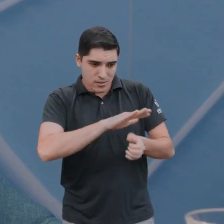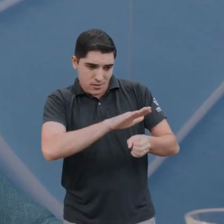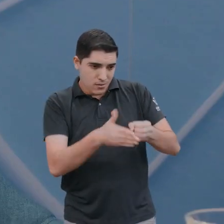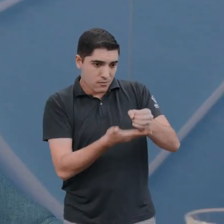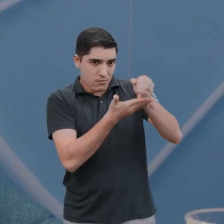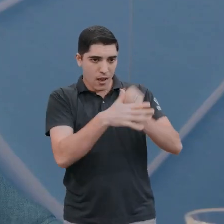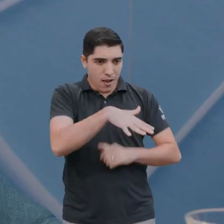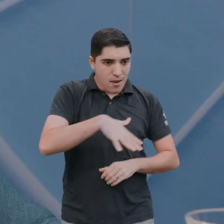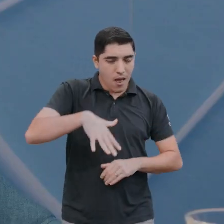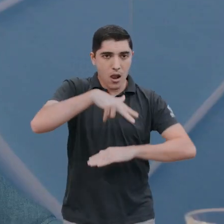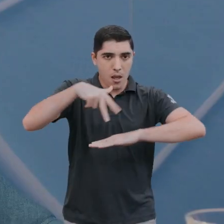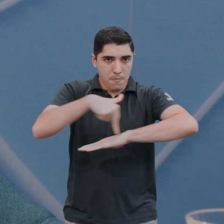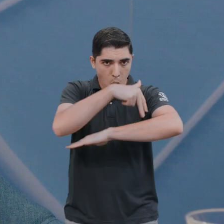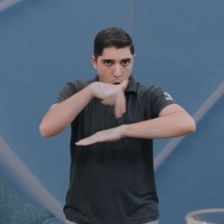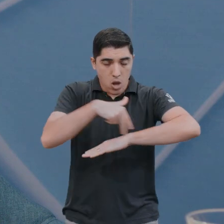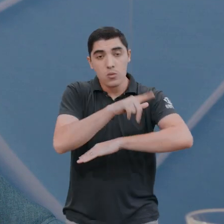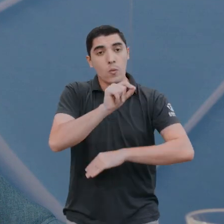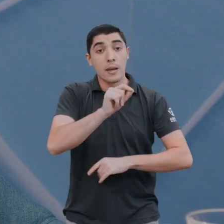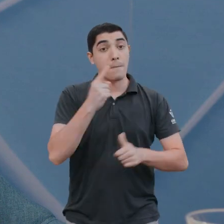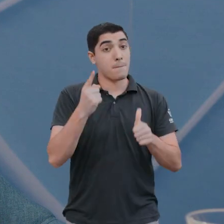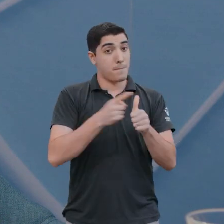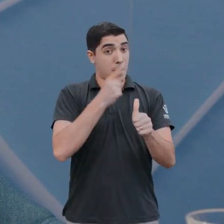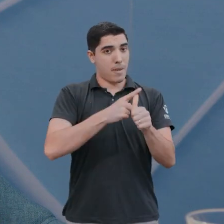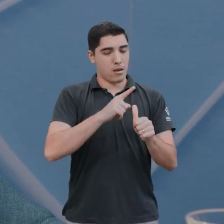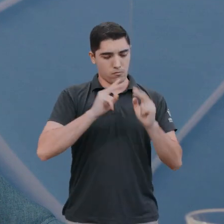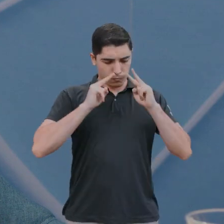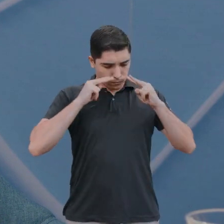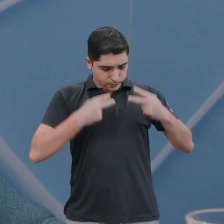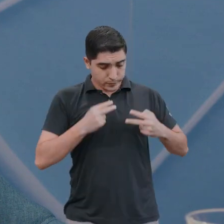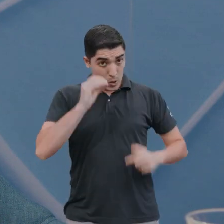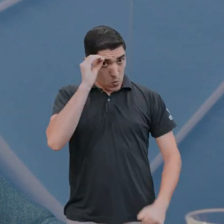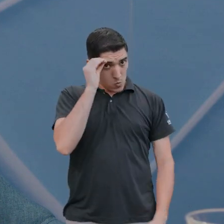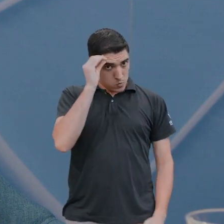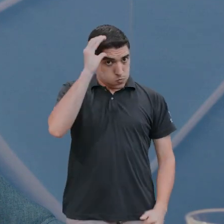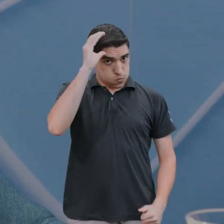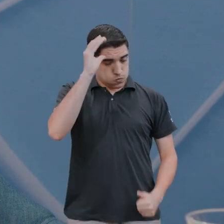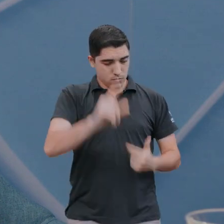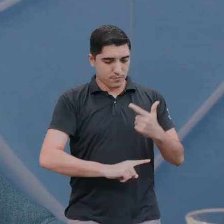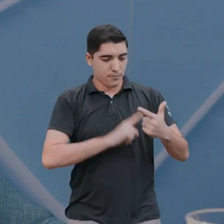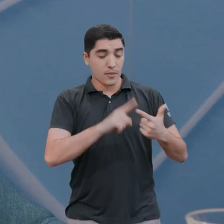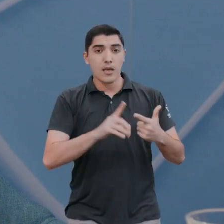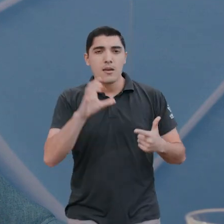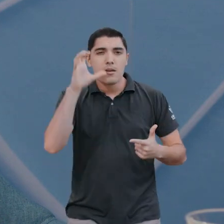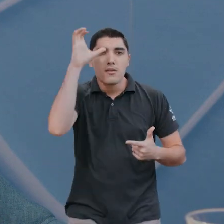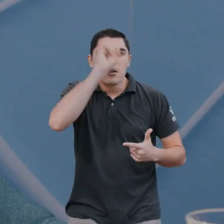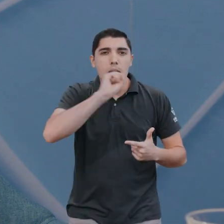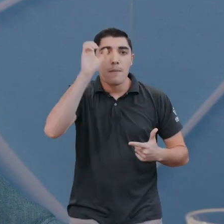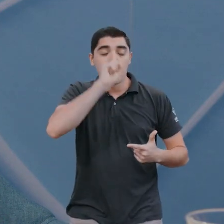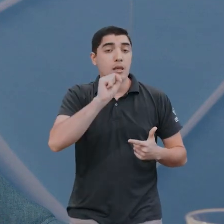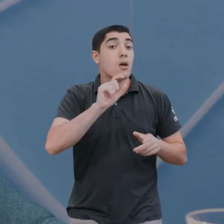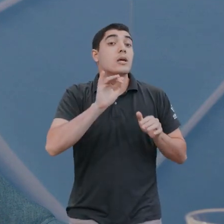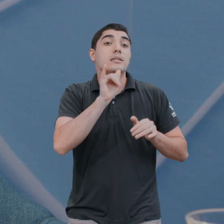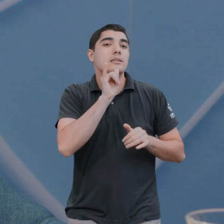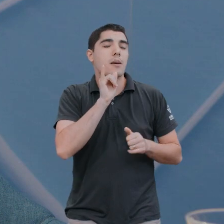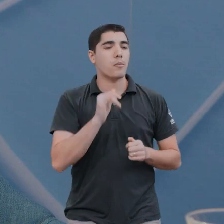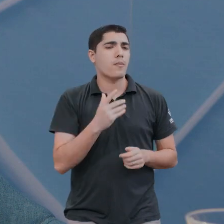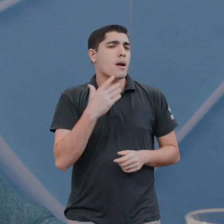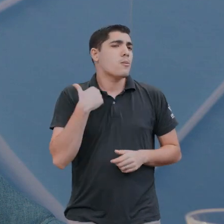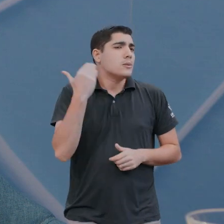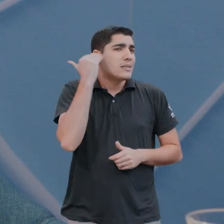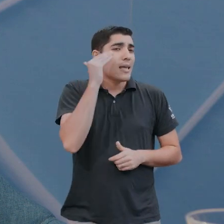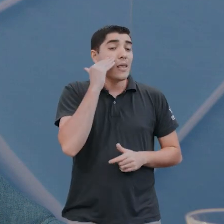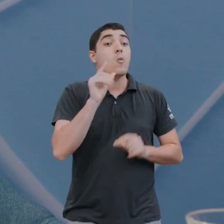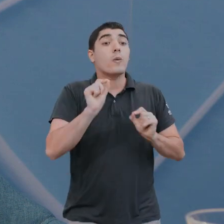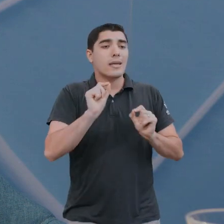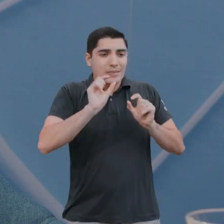sustentável dentro do mundo da moda é pensar no autoconhecimento e no conhecimento. Então, saber o que fica bem para ti, saber